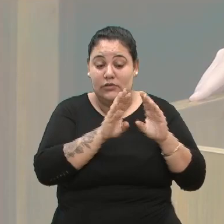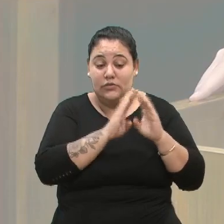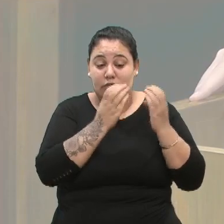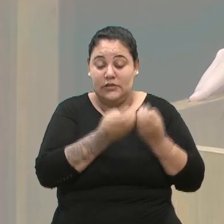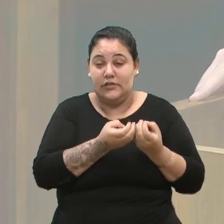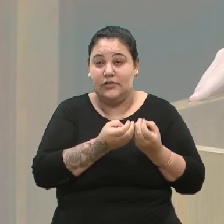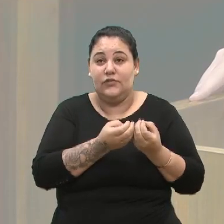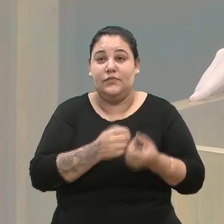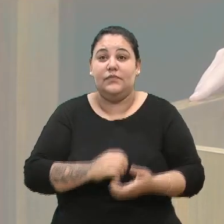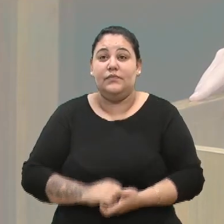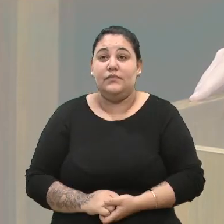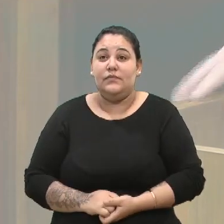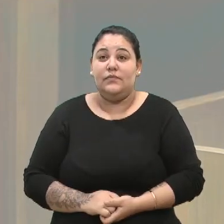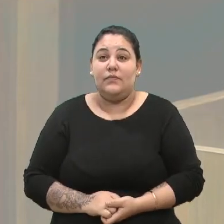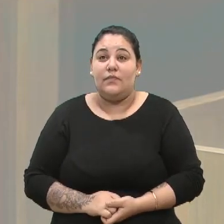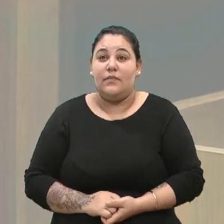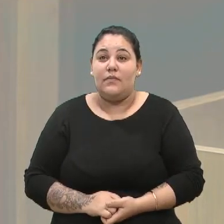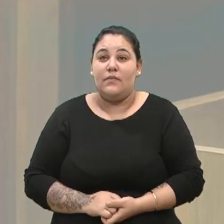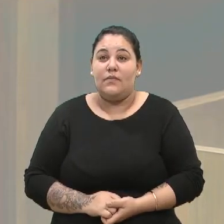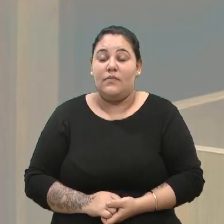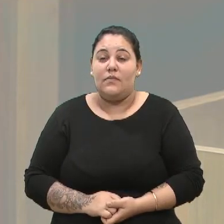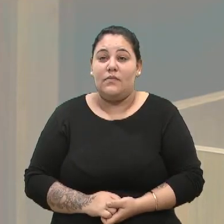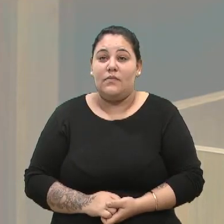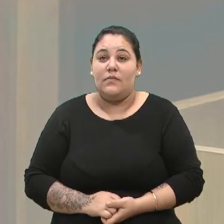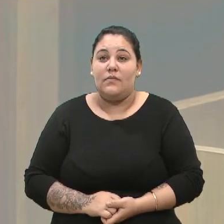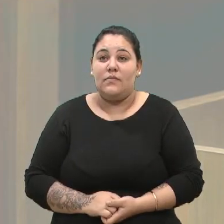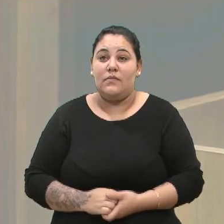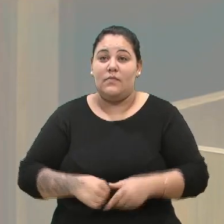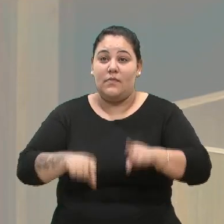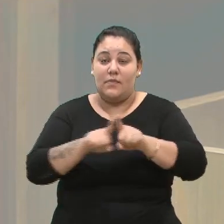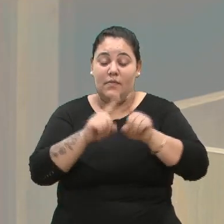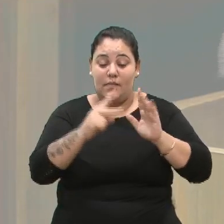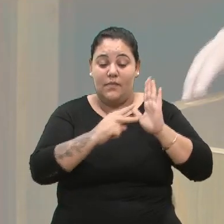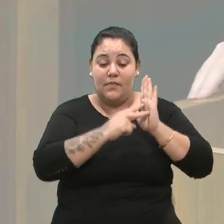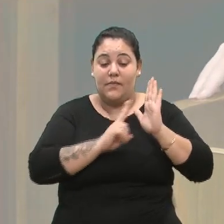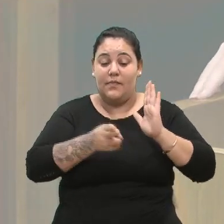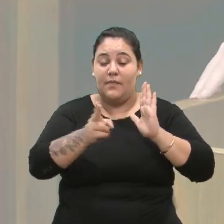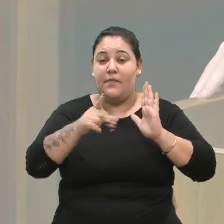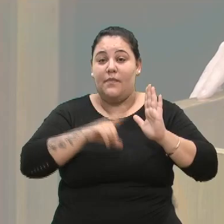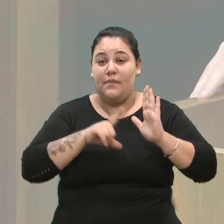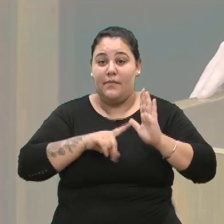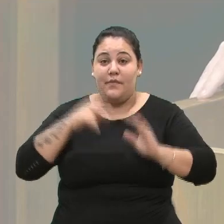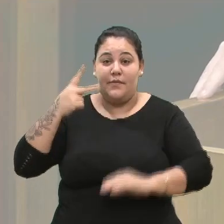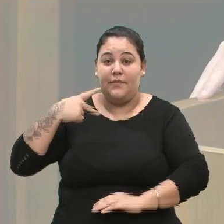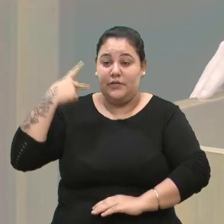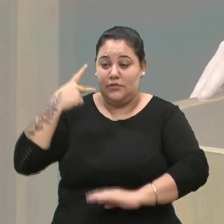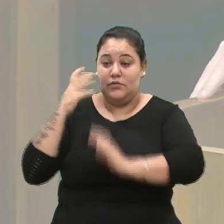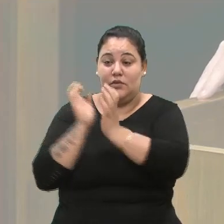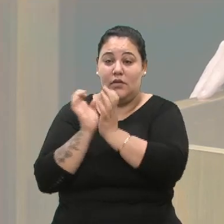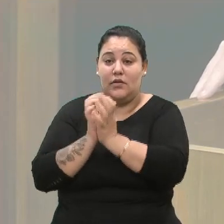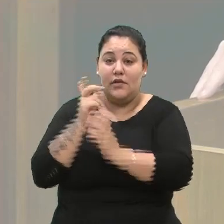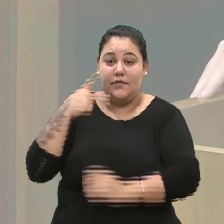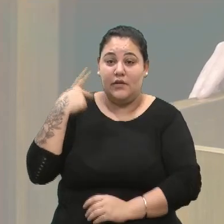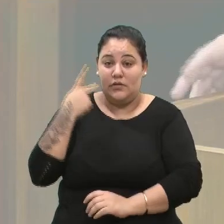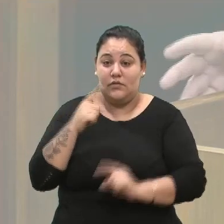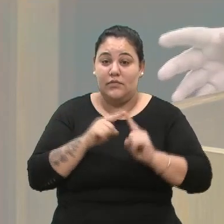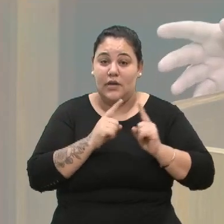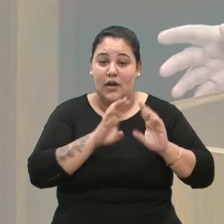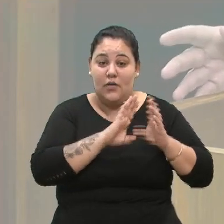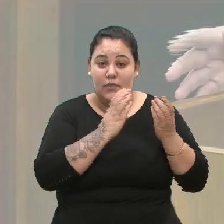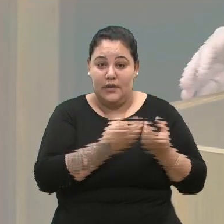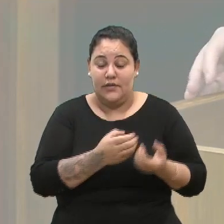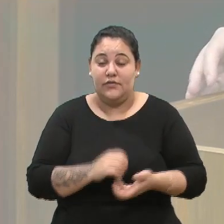carente. E pela atenção que sempre deu aos vereadores, né, aos colegas vereadores, mas à comunidade.